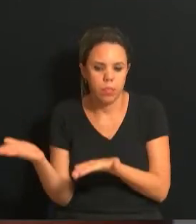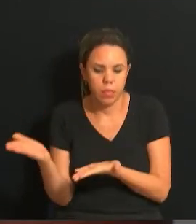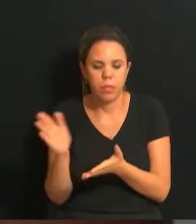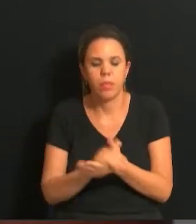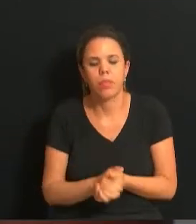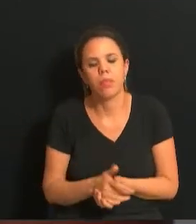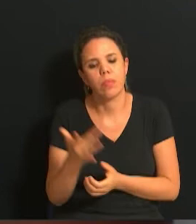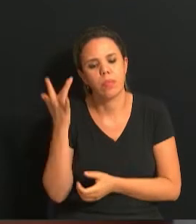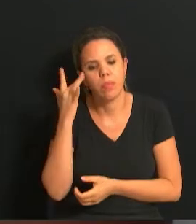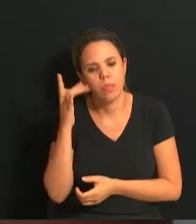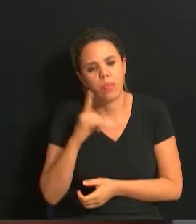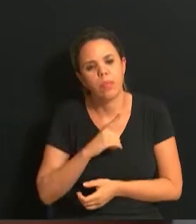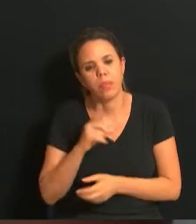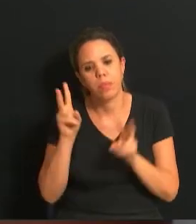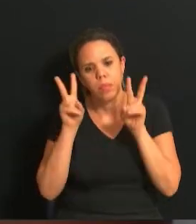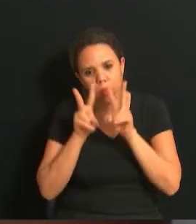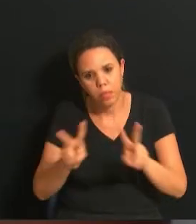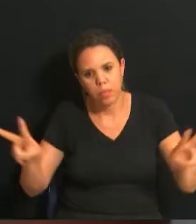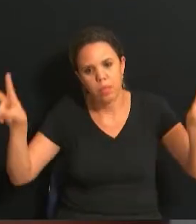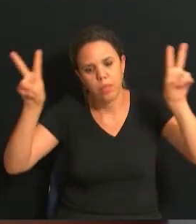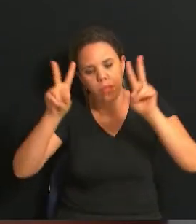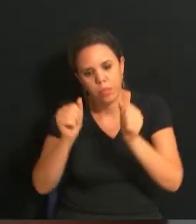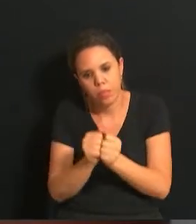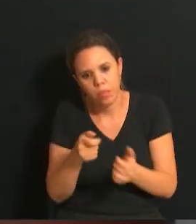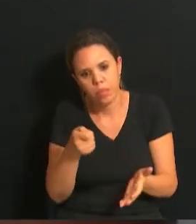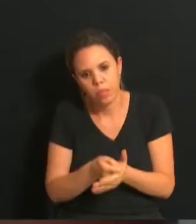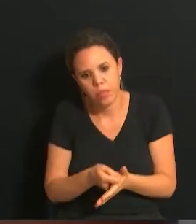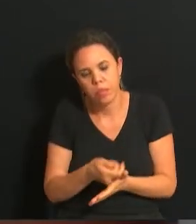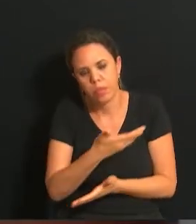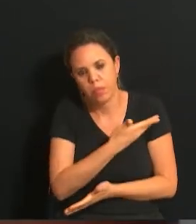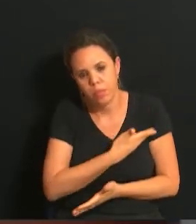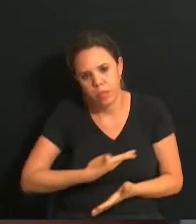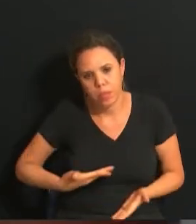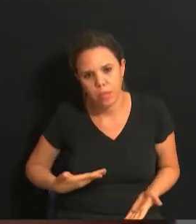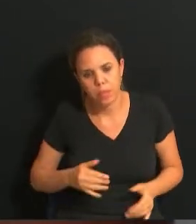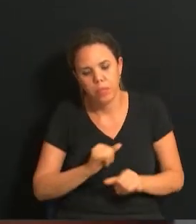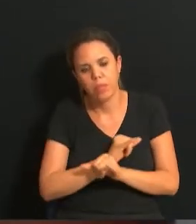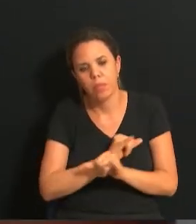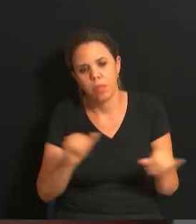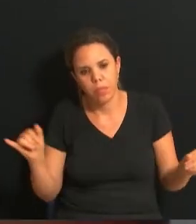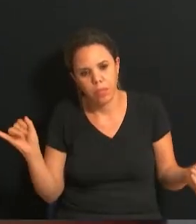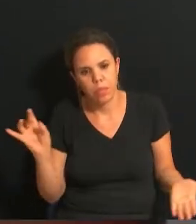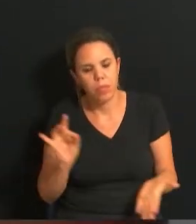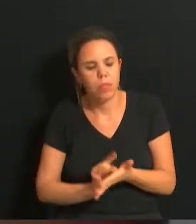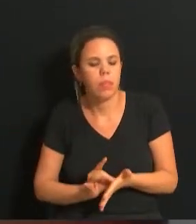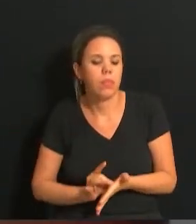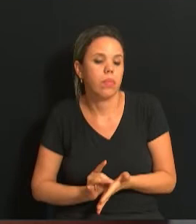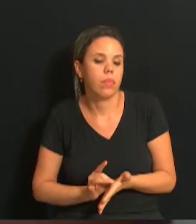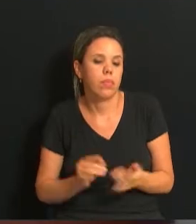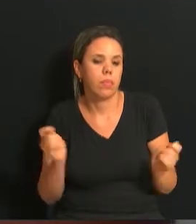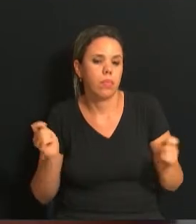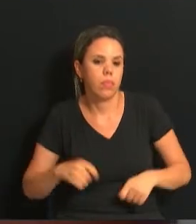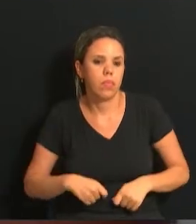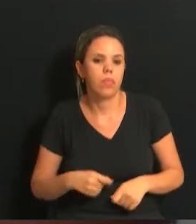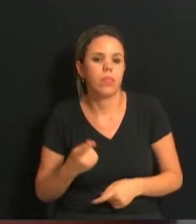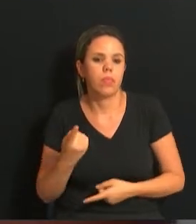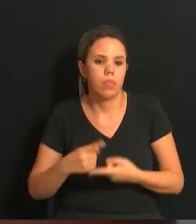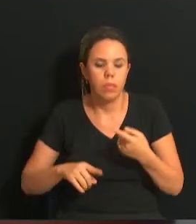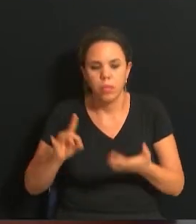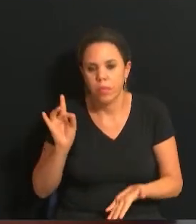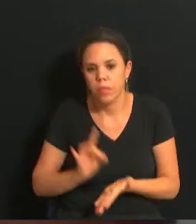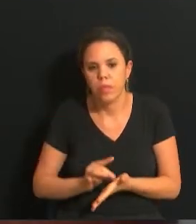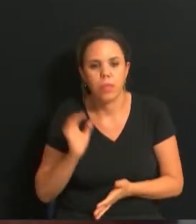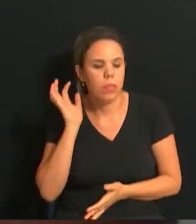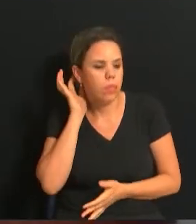acho que a gente tem que dar visibilidade, a gente tem que exigir do poder público campanhas efetivas, campanhas que funcionem de fato. E campanhas